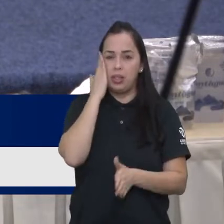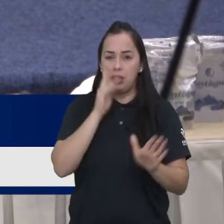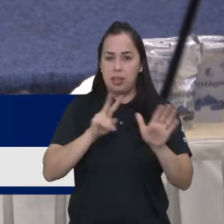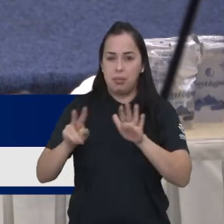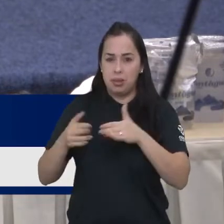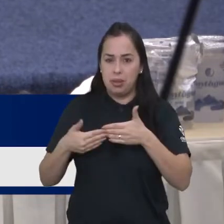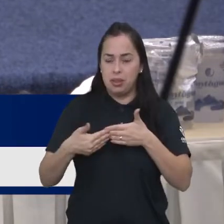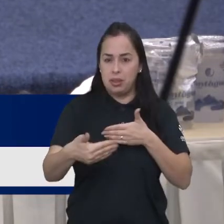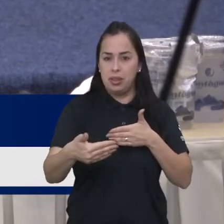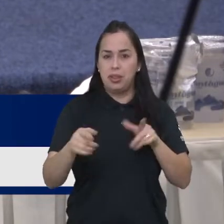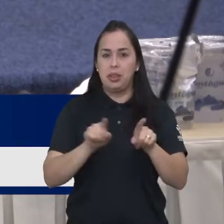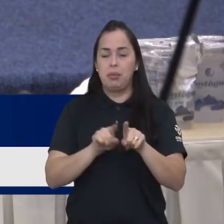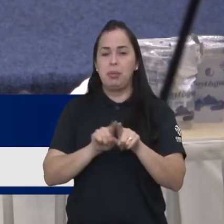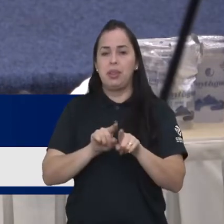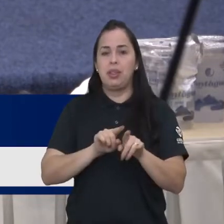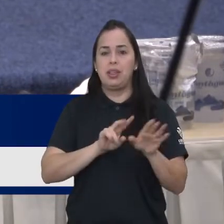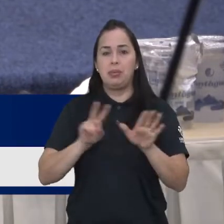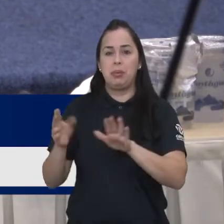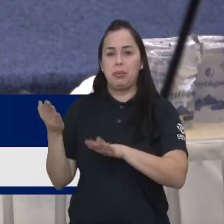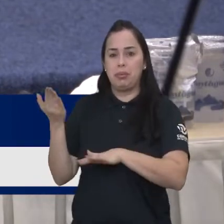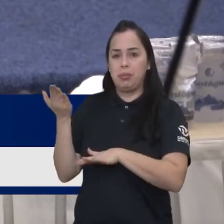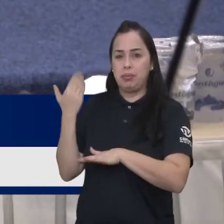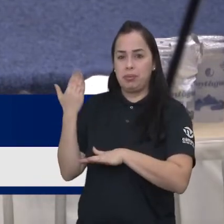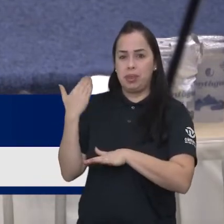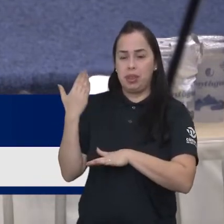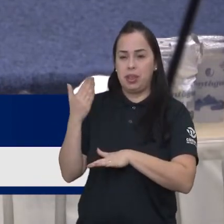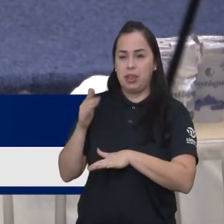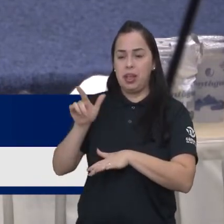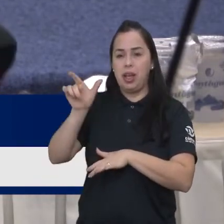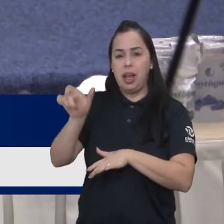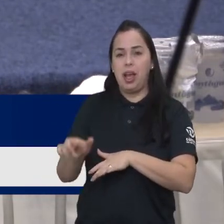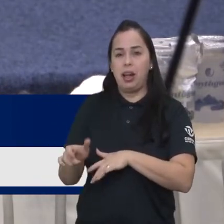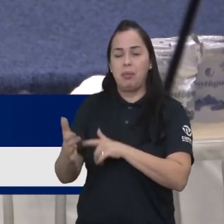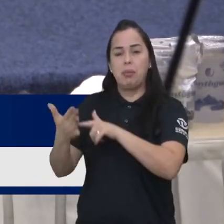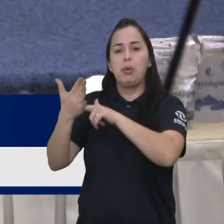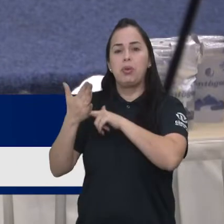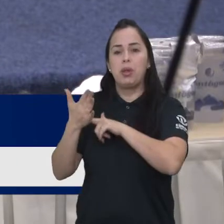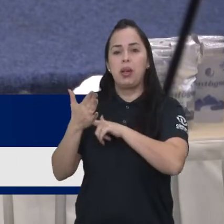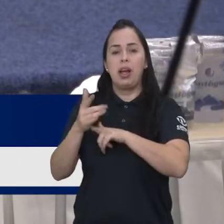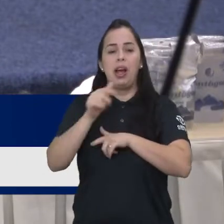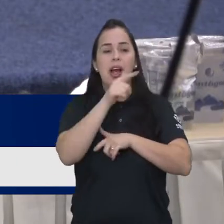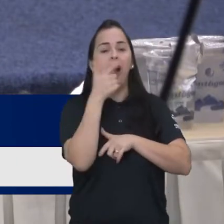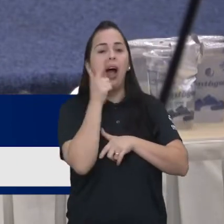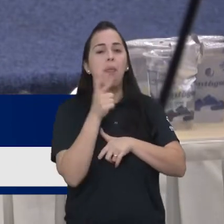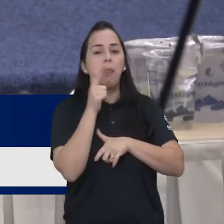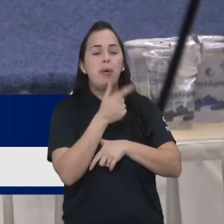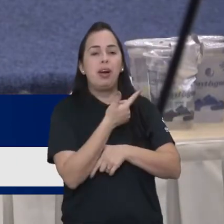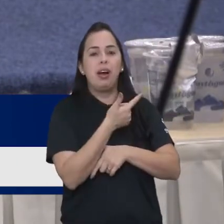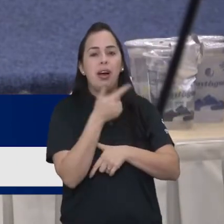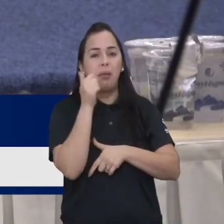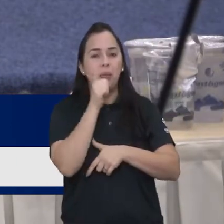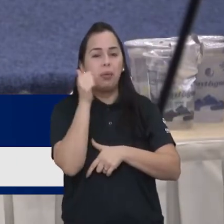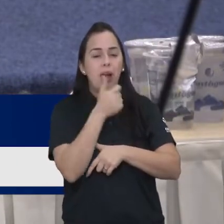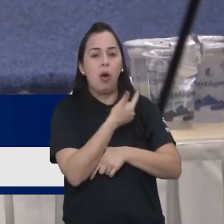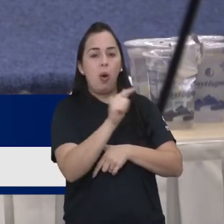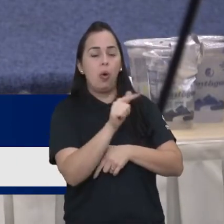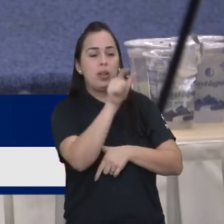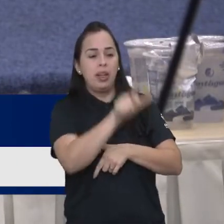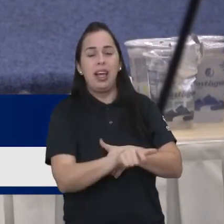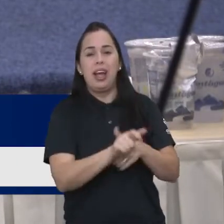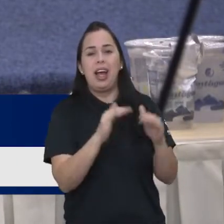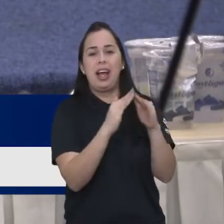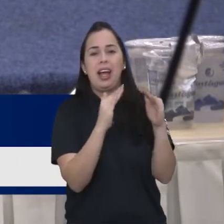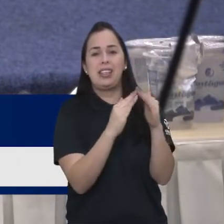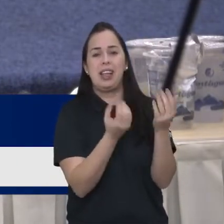semana, semana passada, a Ângela estava aqui mostrando uma companheira que perdeu a casa, mas essa luta difícil que o Brasil